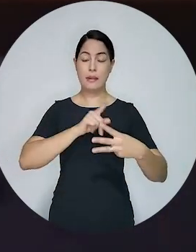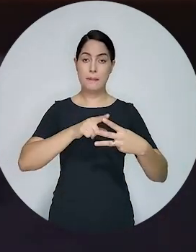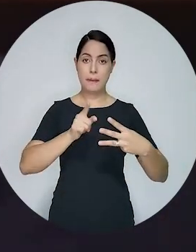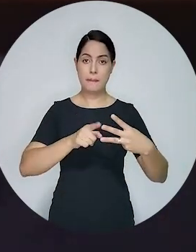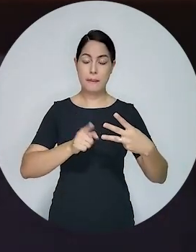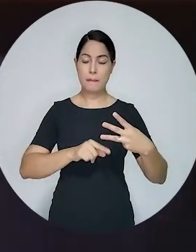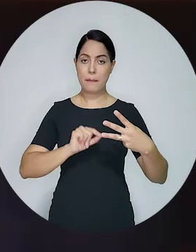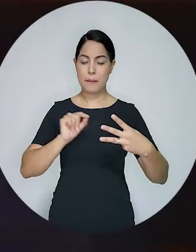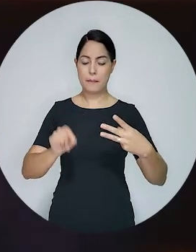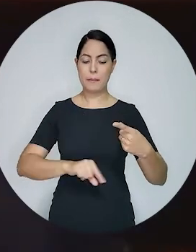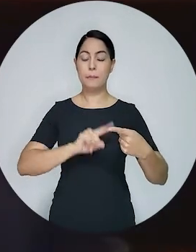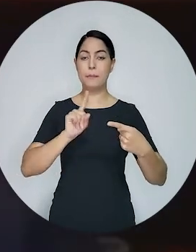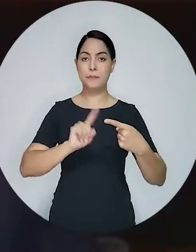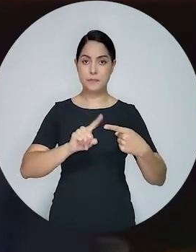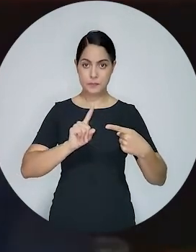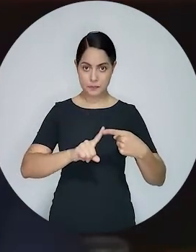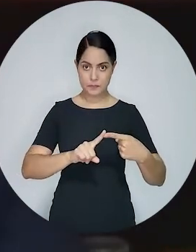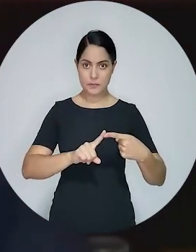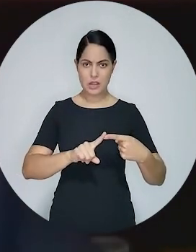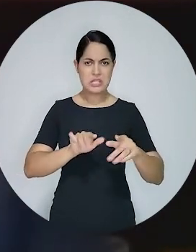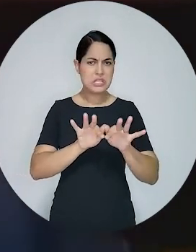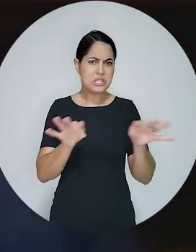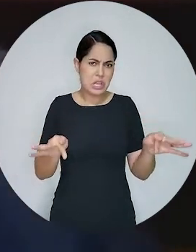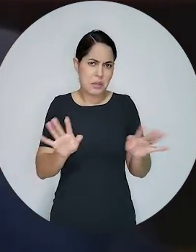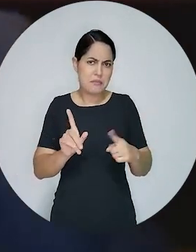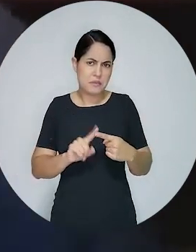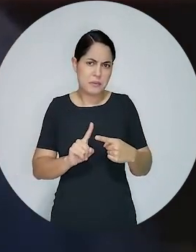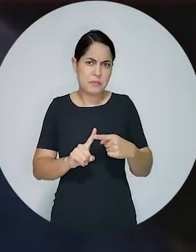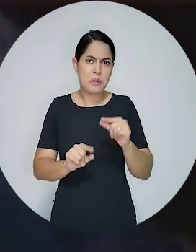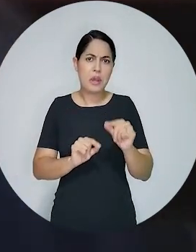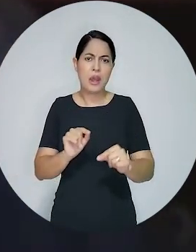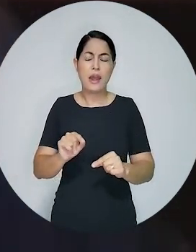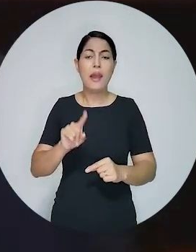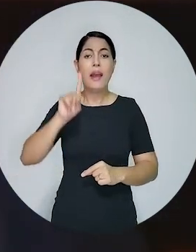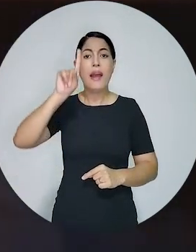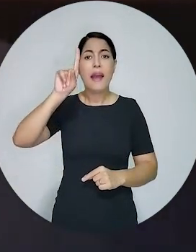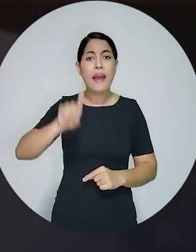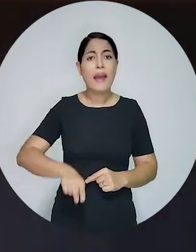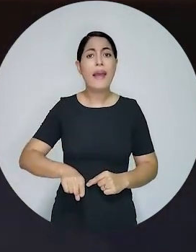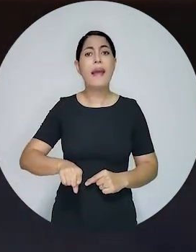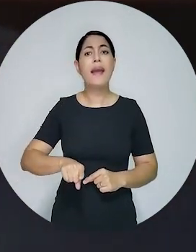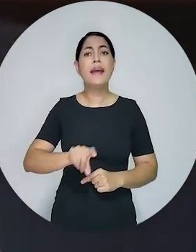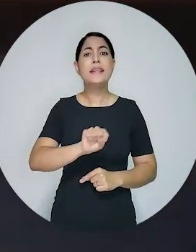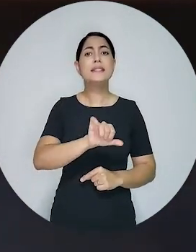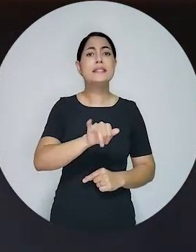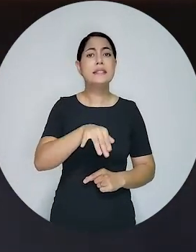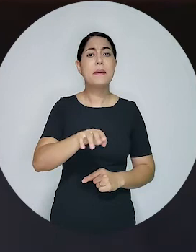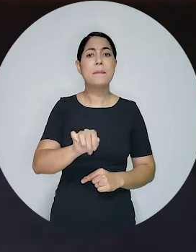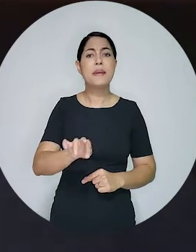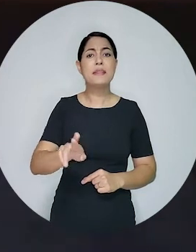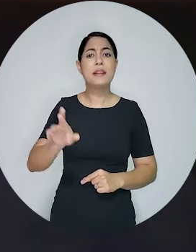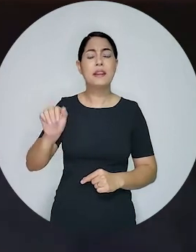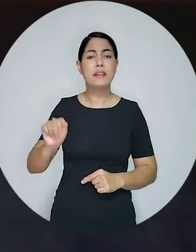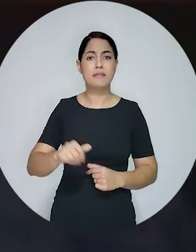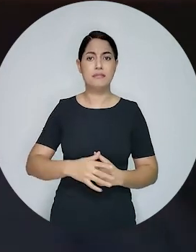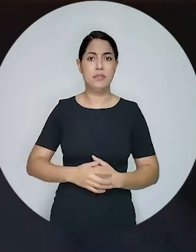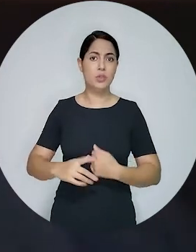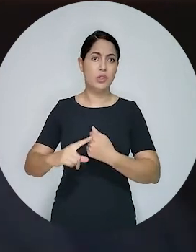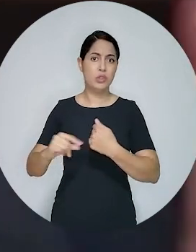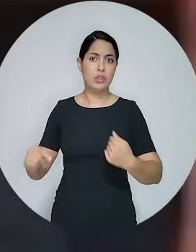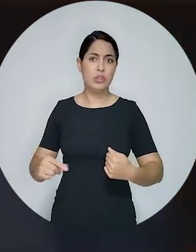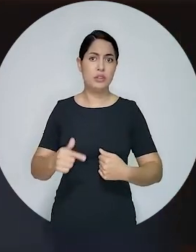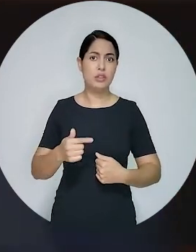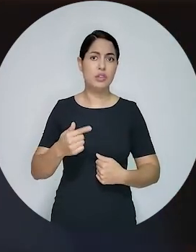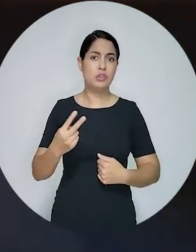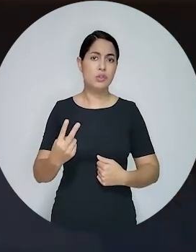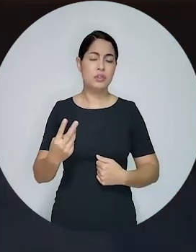dividem em 3 blocos, né? O primeiro é muito simples, né? Que é uma simetria do decreto